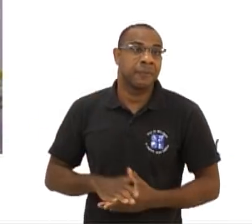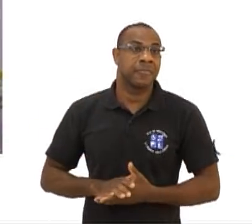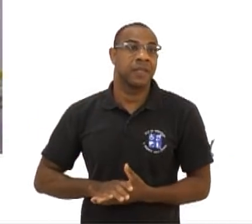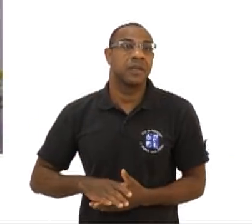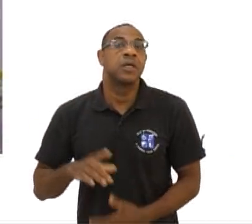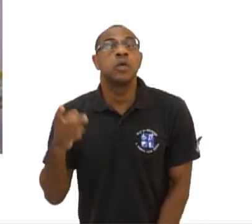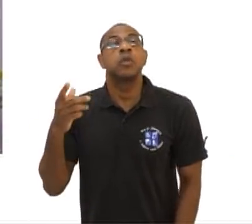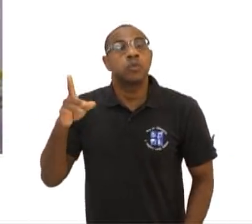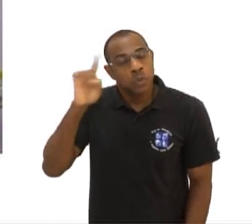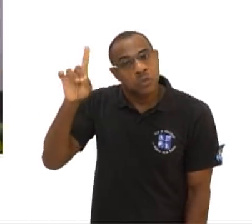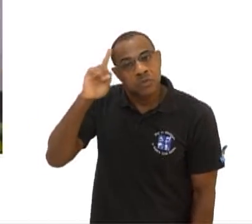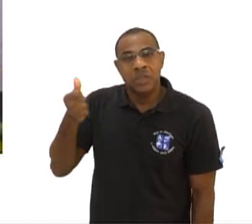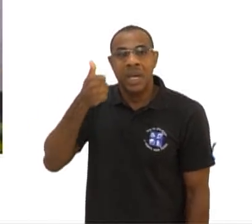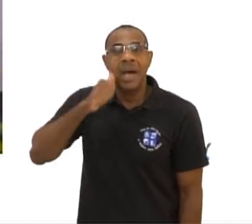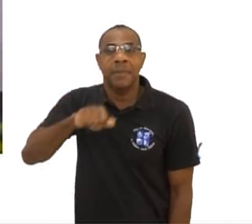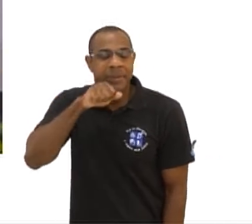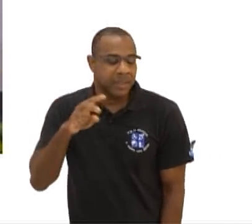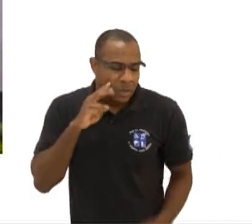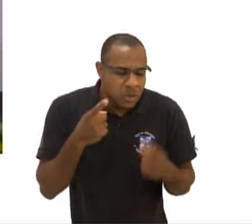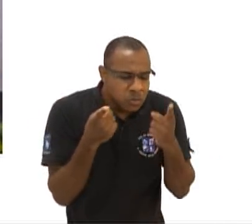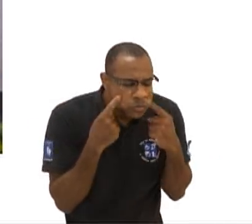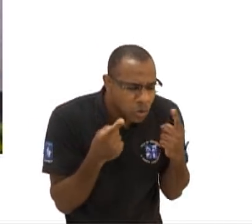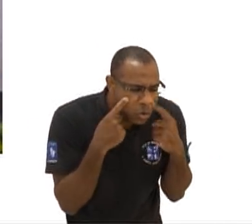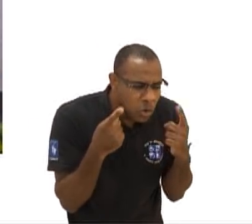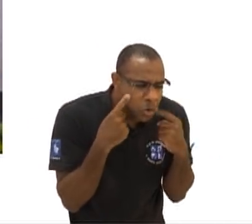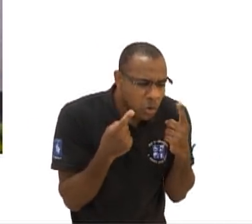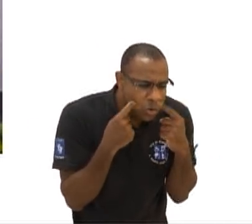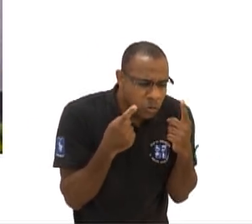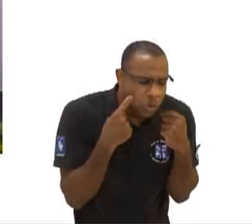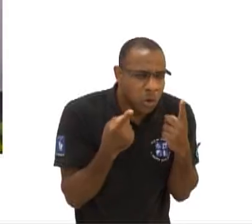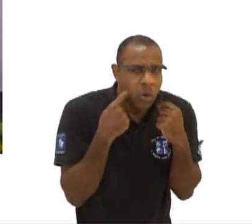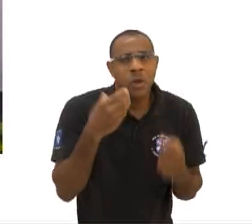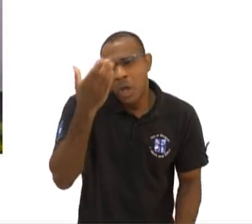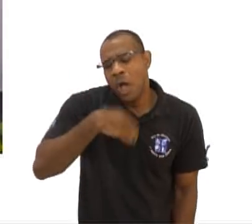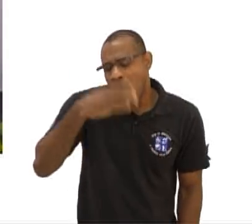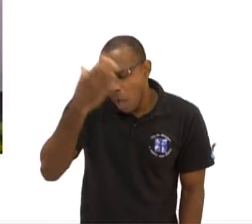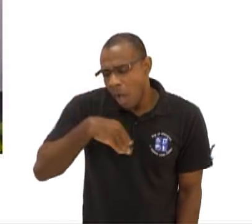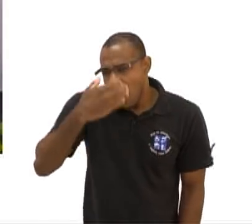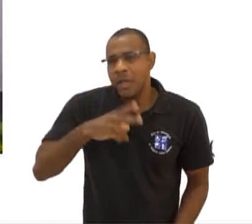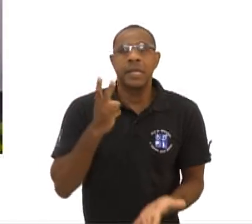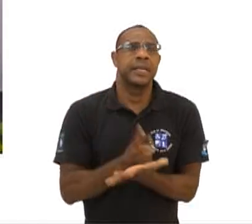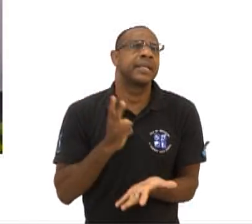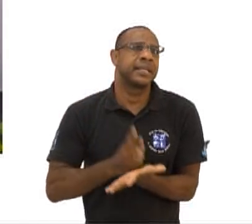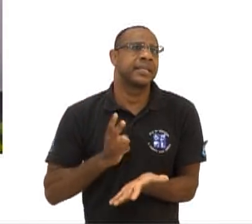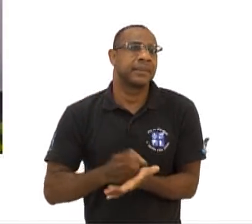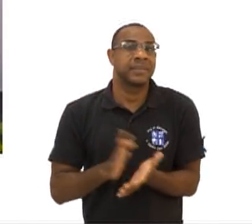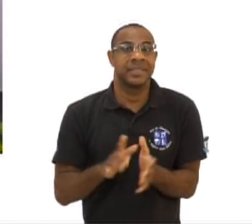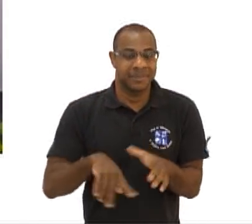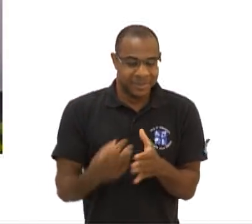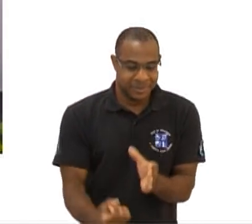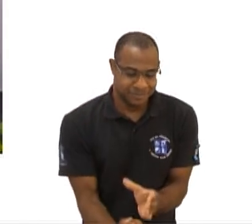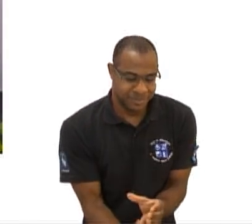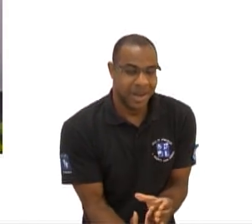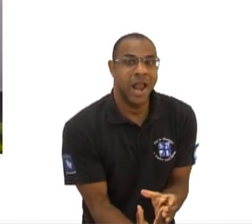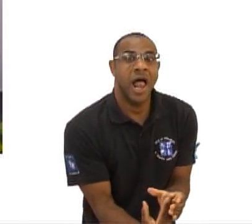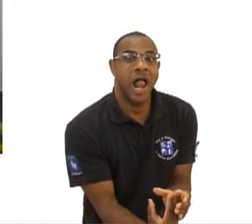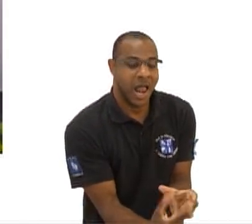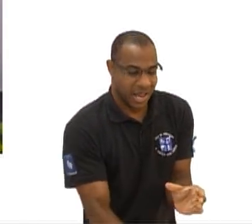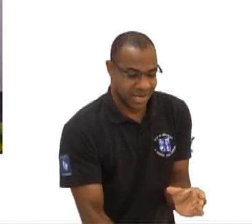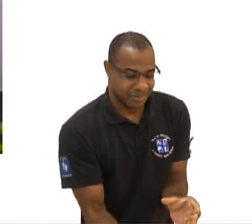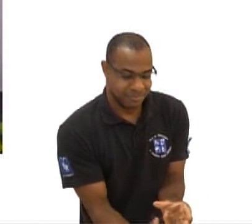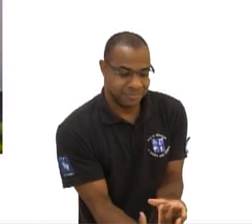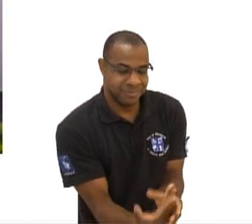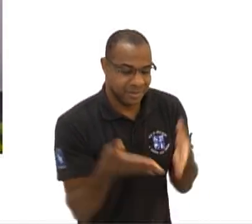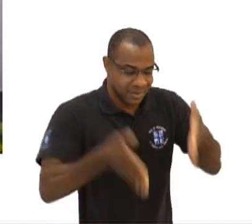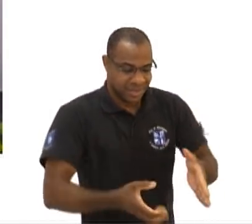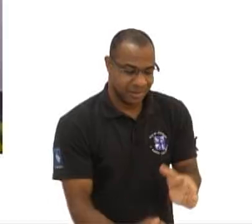lá e chorava. E a terra rachou, saindo dali uma planta que cresceu cada vez mais. Quando